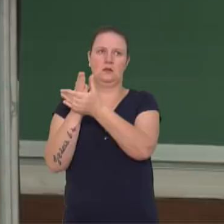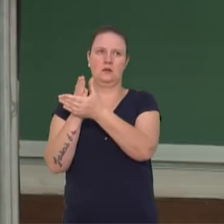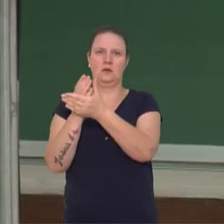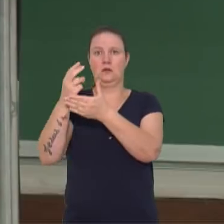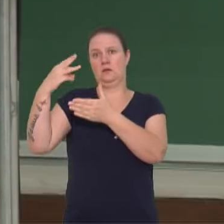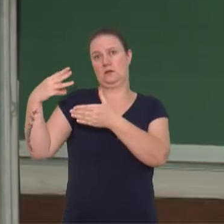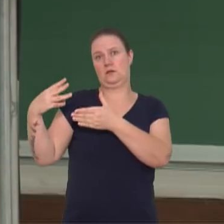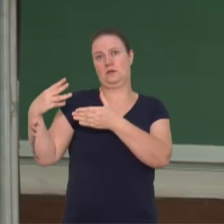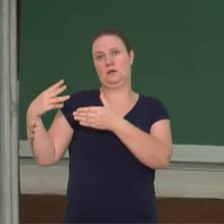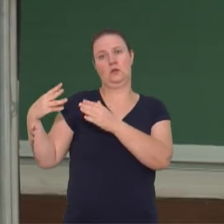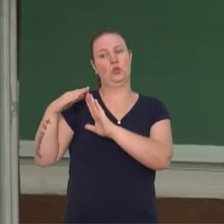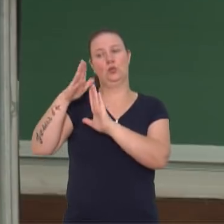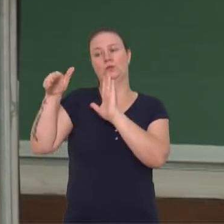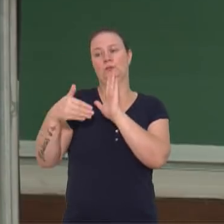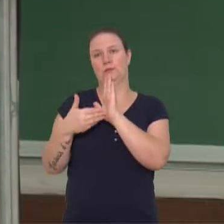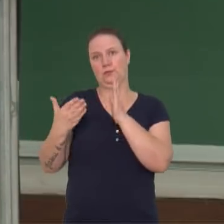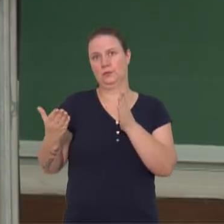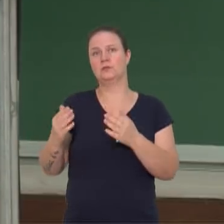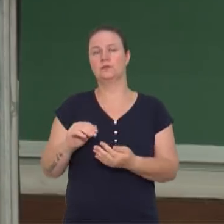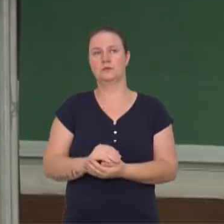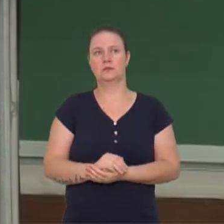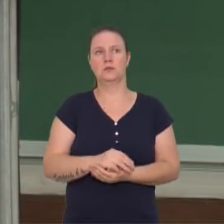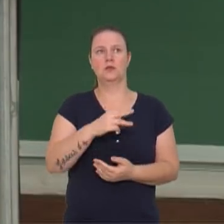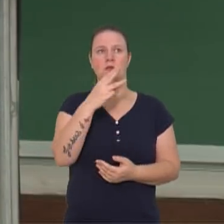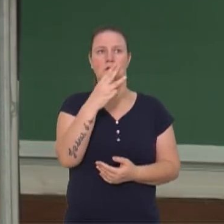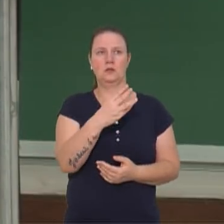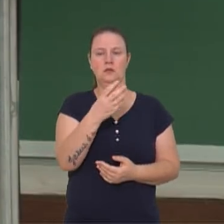inteiros. Então, ficou o quê? 369.